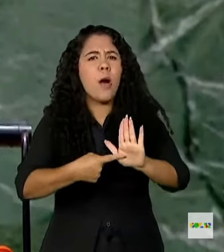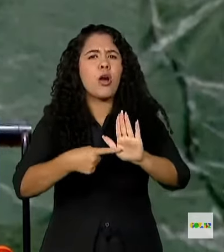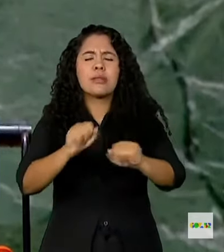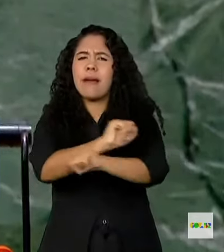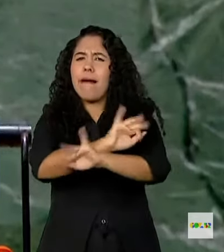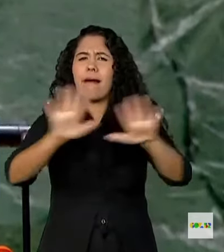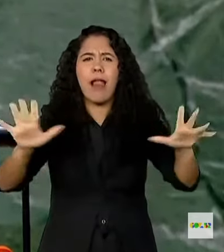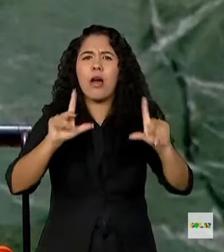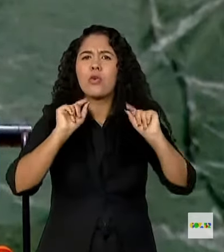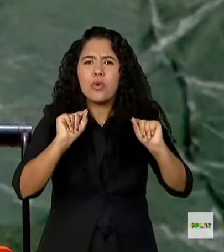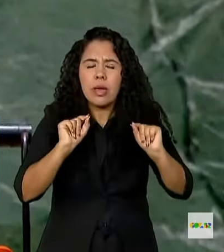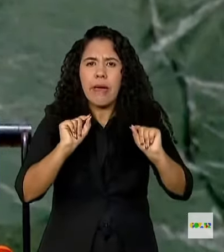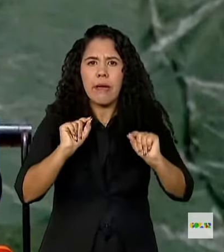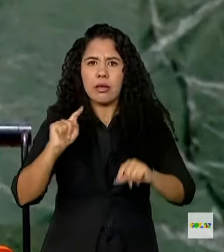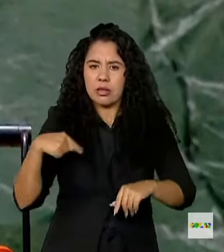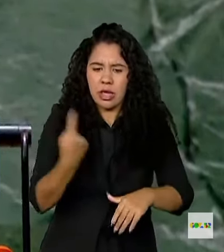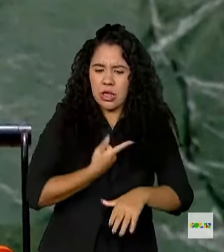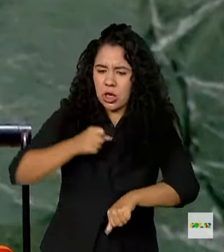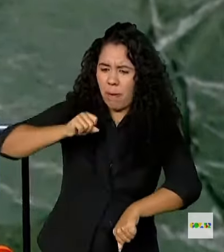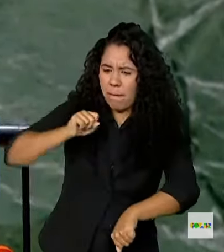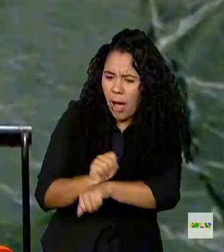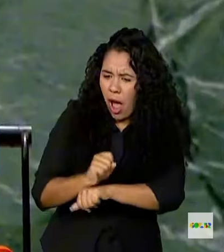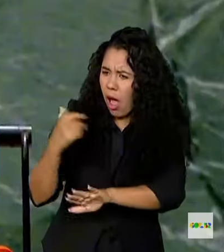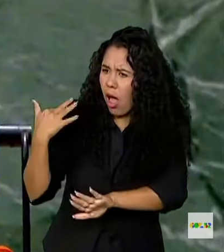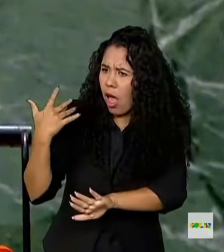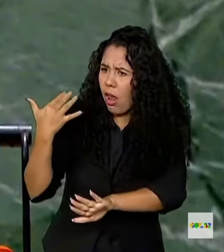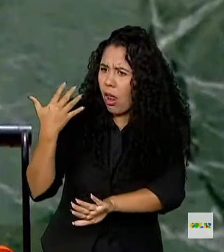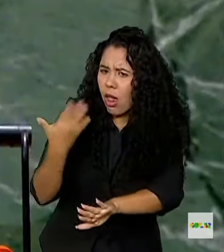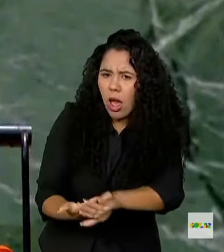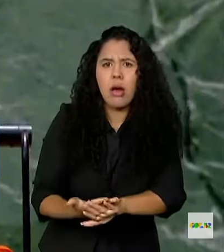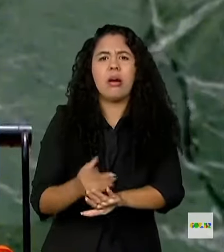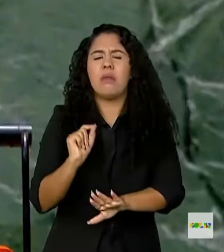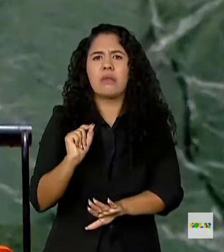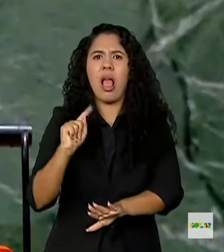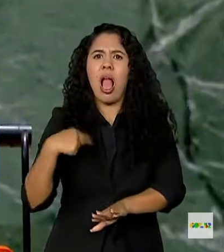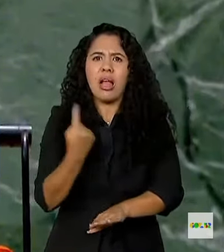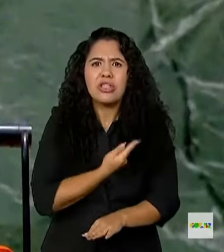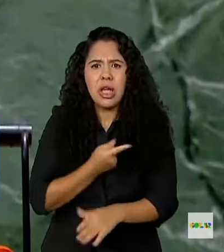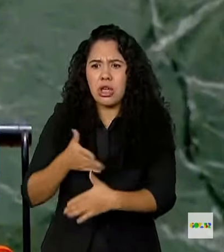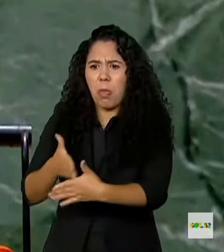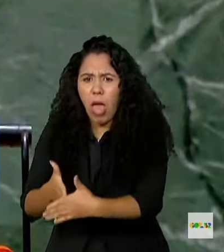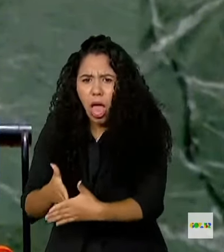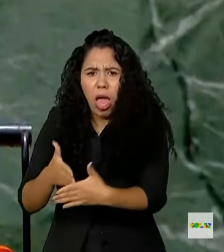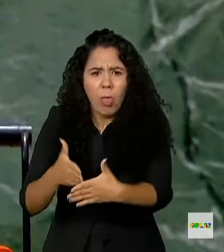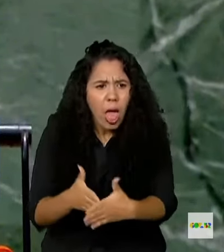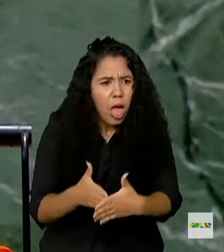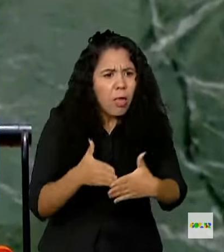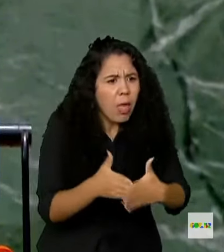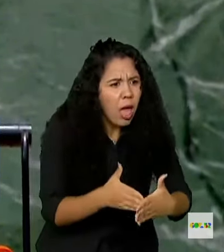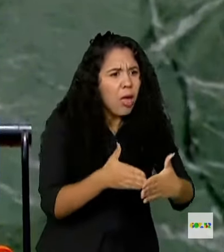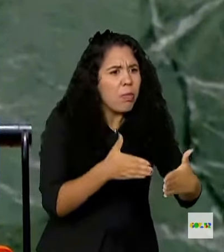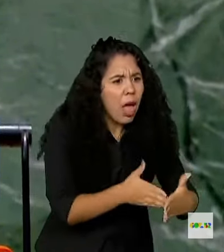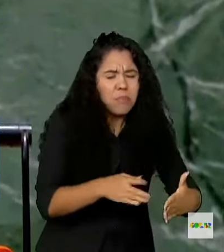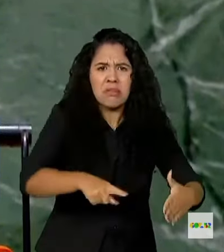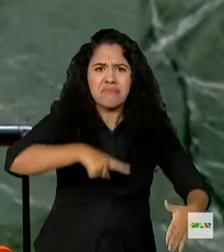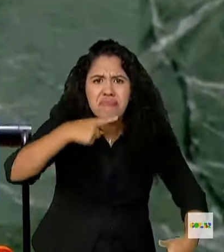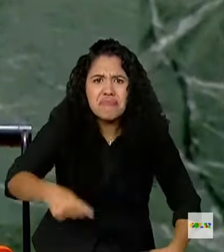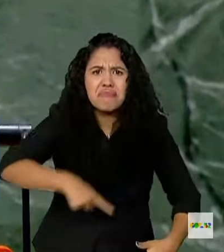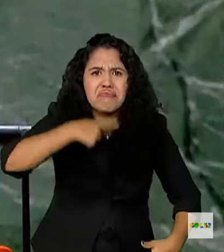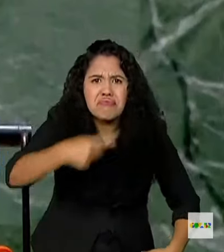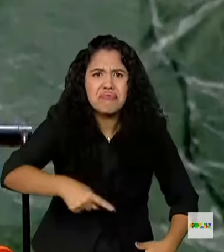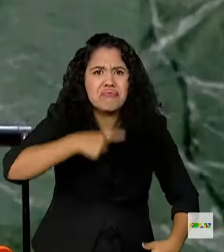paradoxo do nosso tempo. Andamos em círculos entre compromissos possíveis que levam a